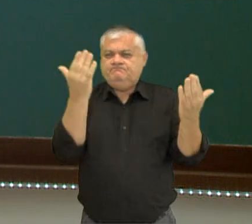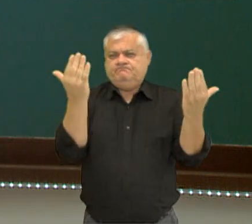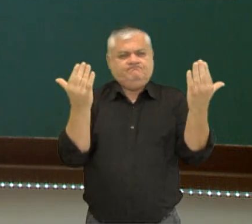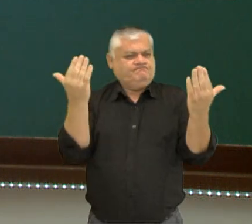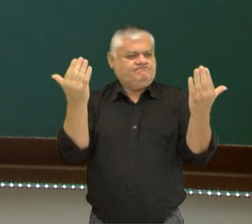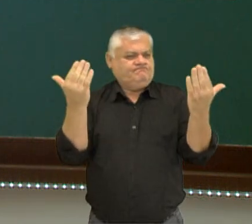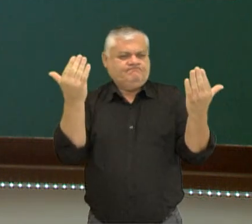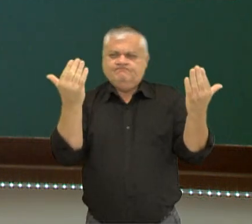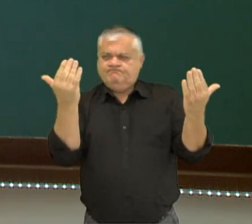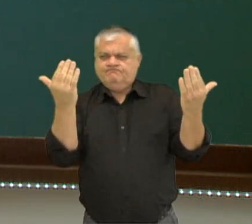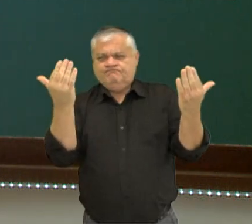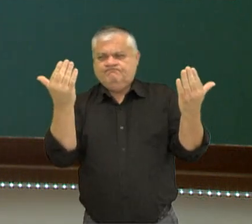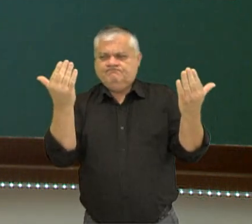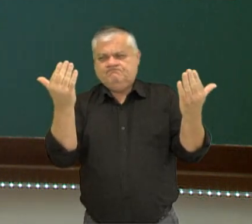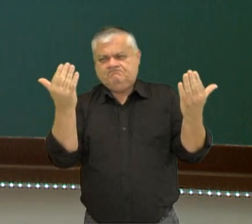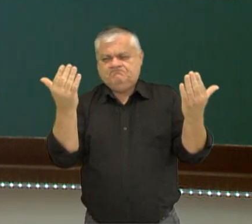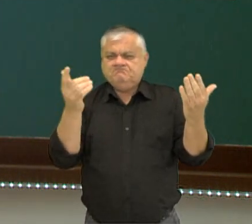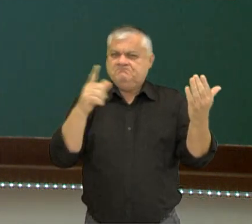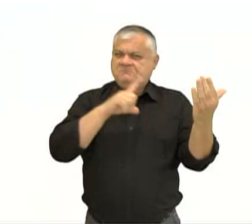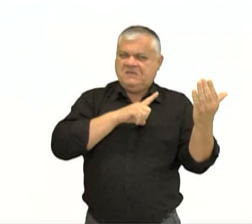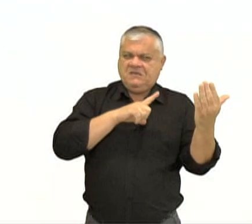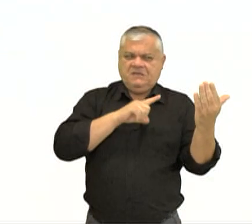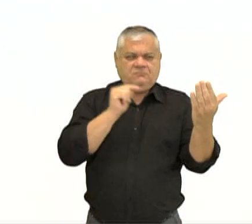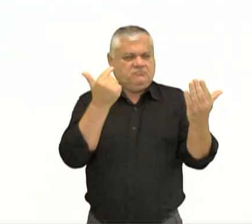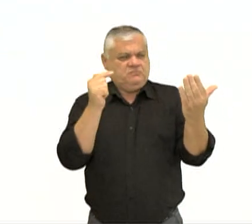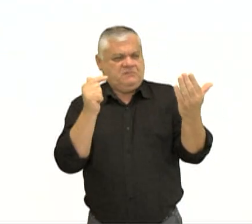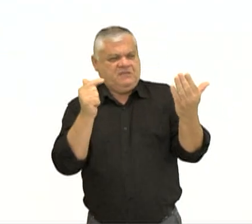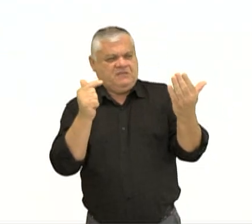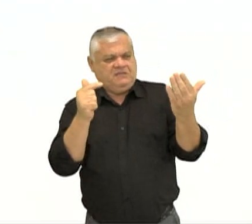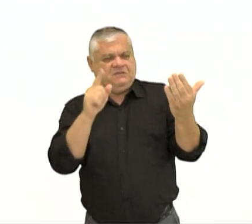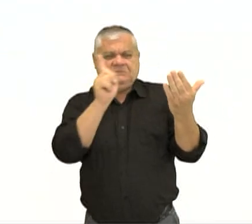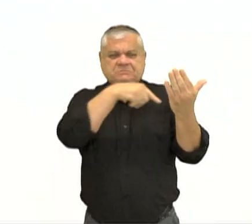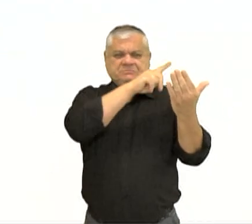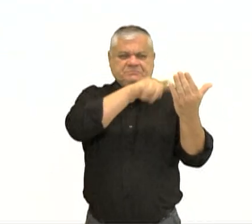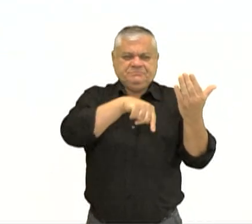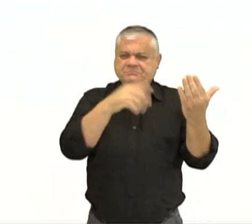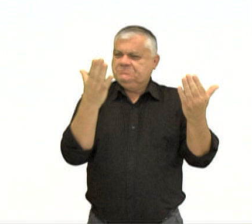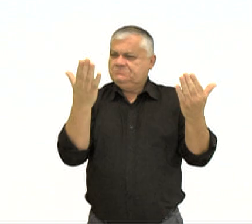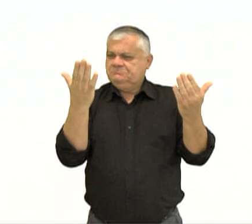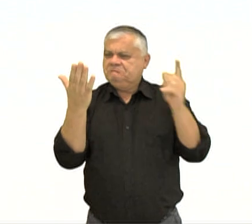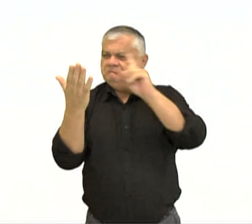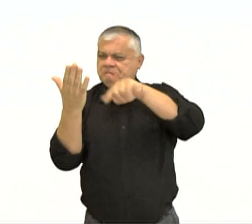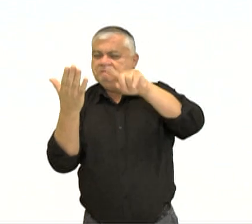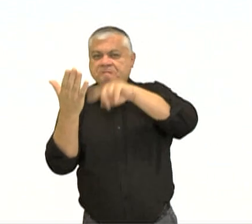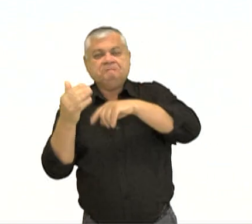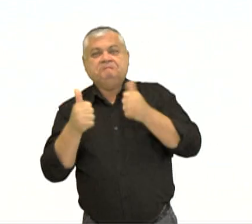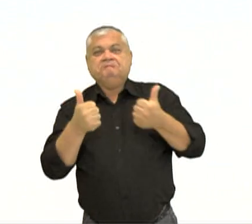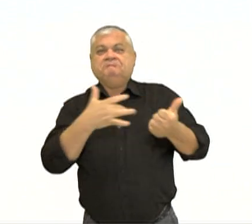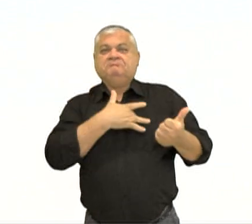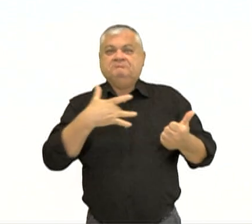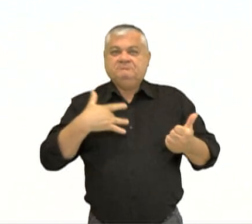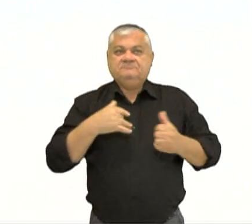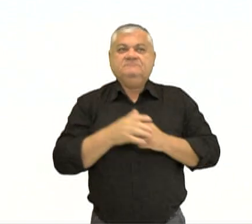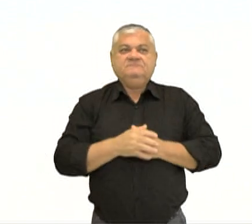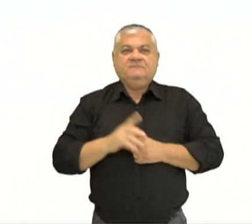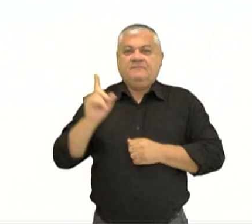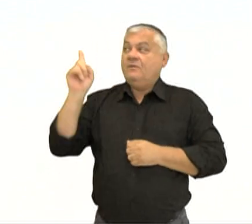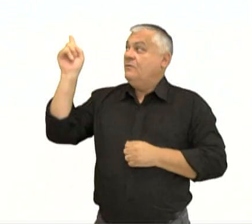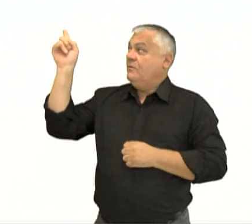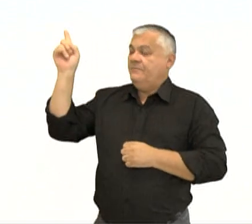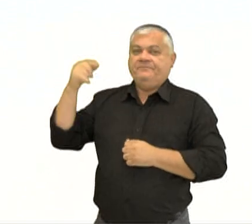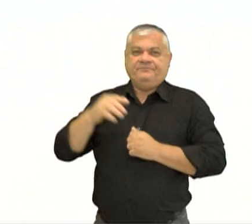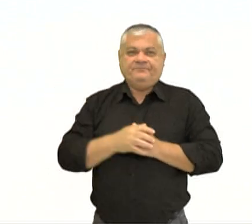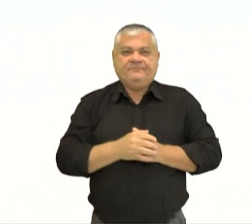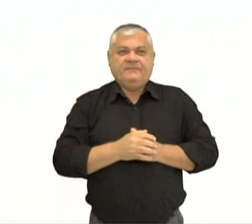ou até descartar determinada doença, né? Aqui nessa imagem, por exemplo, nós temos um raio-x